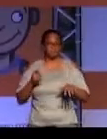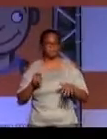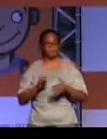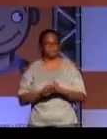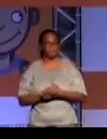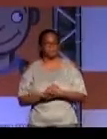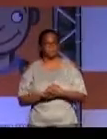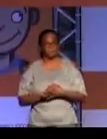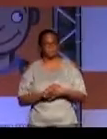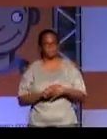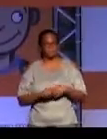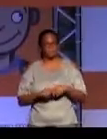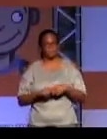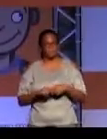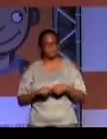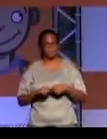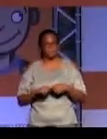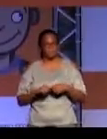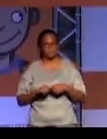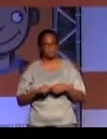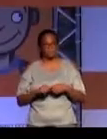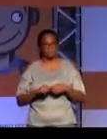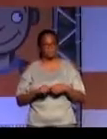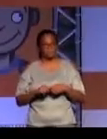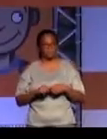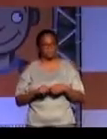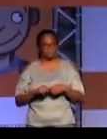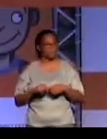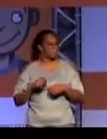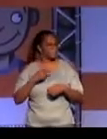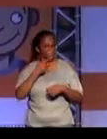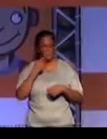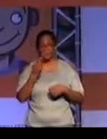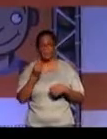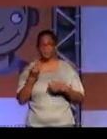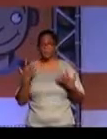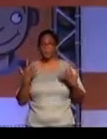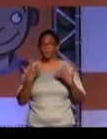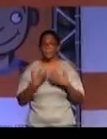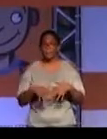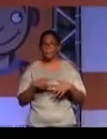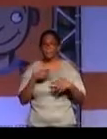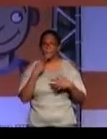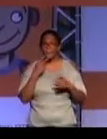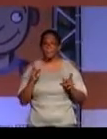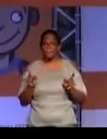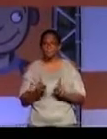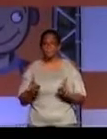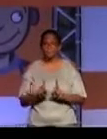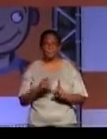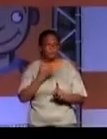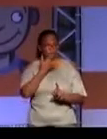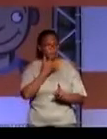Eu vou dizer que é muito complexo falar. Desculpe.